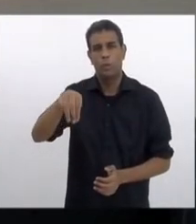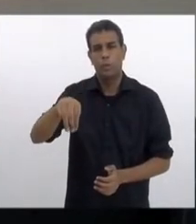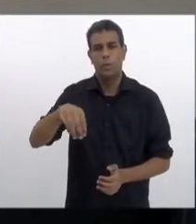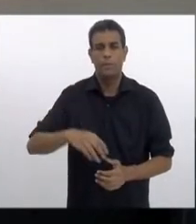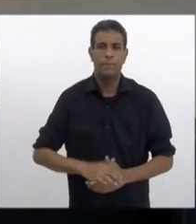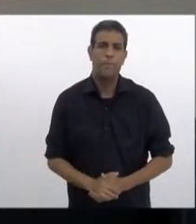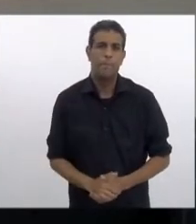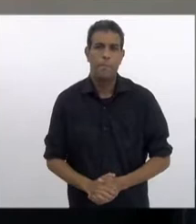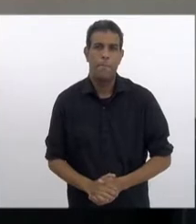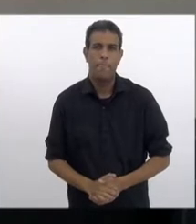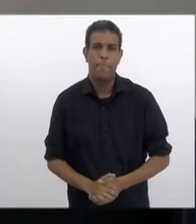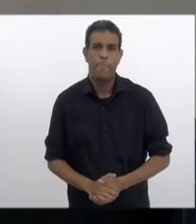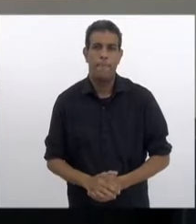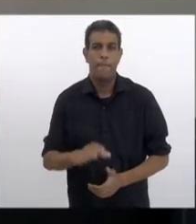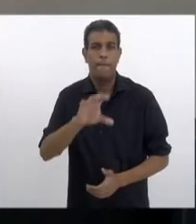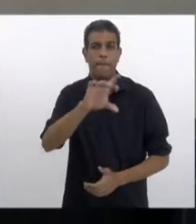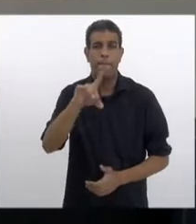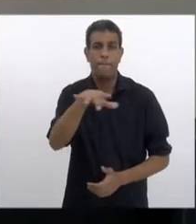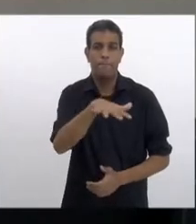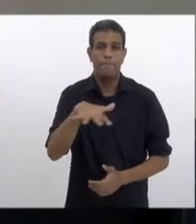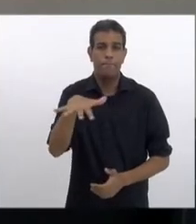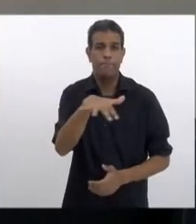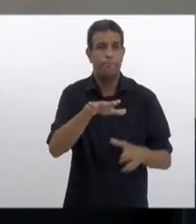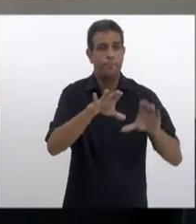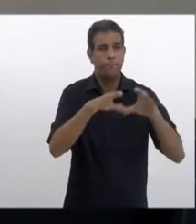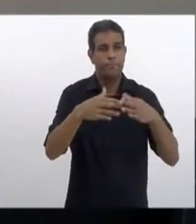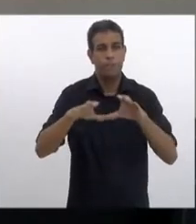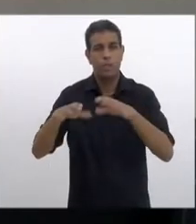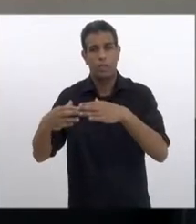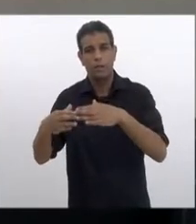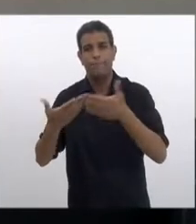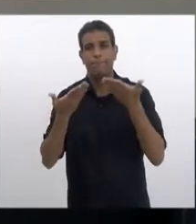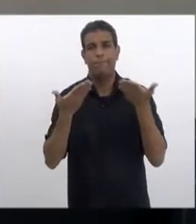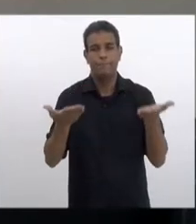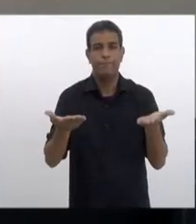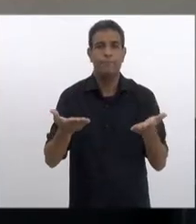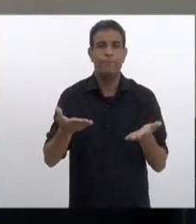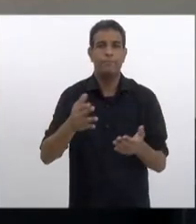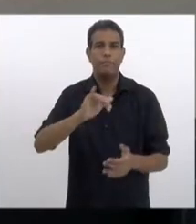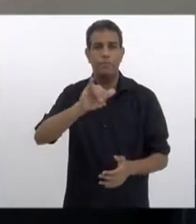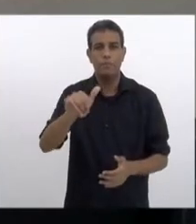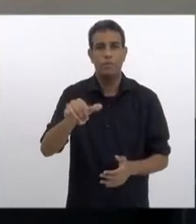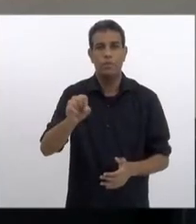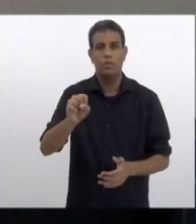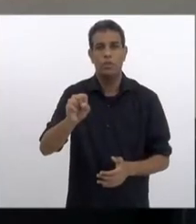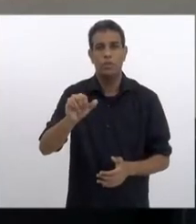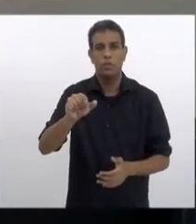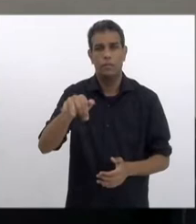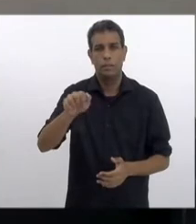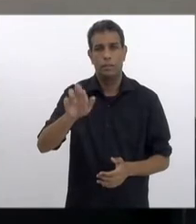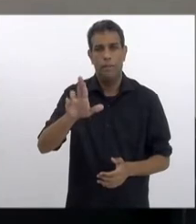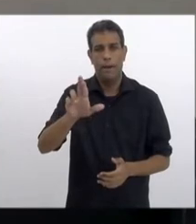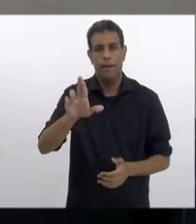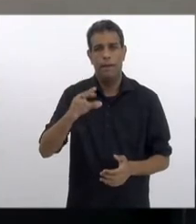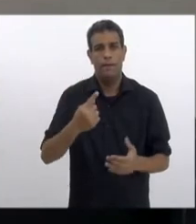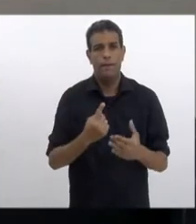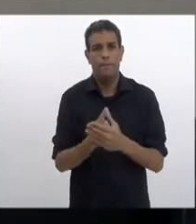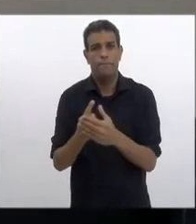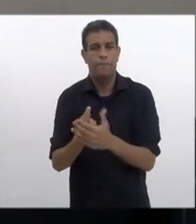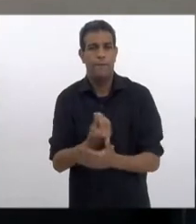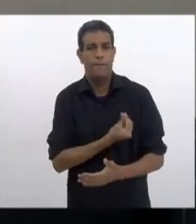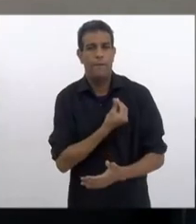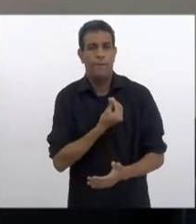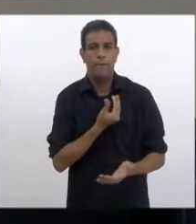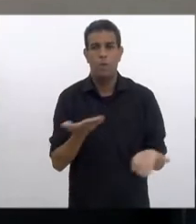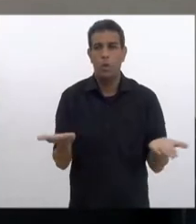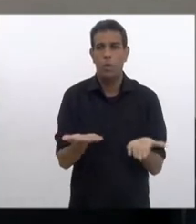hoje. O coordenador também, grupo de Ebenezer de Seropédica, Josimar Duarte, que se faz presente hoje aqui